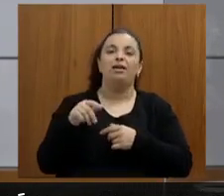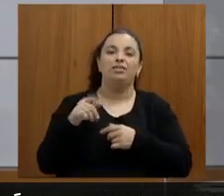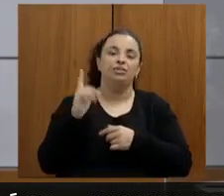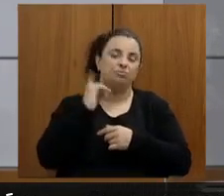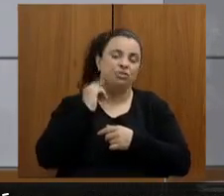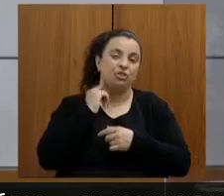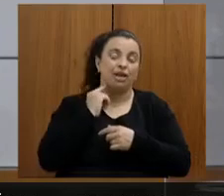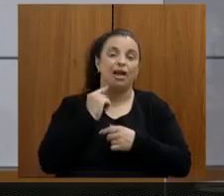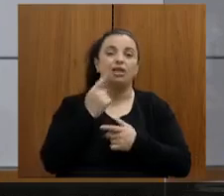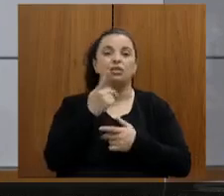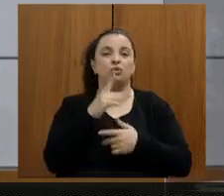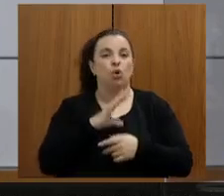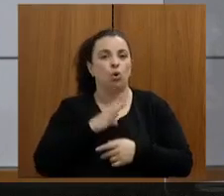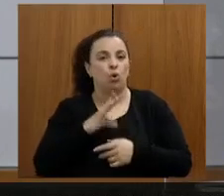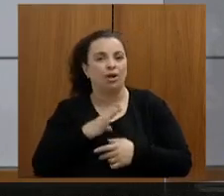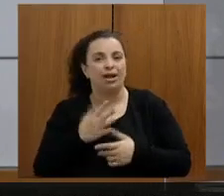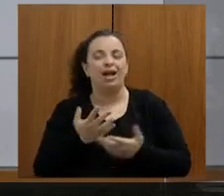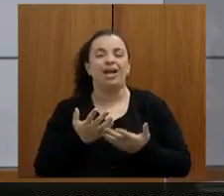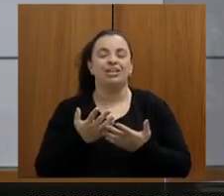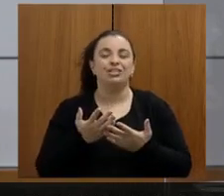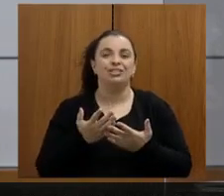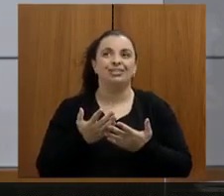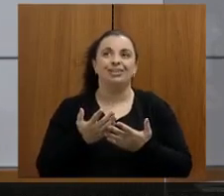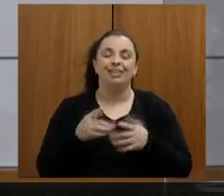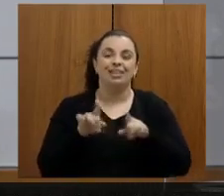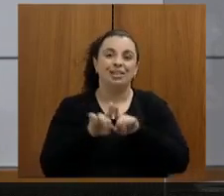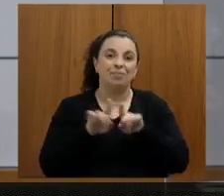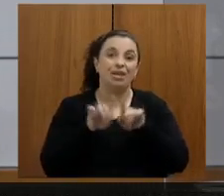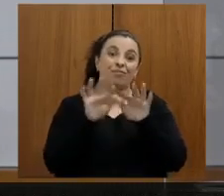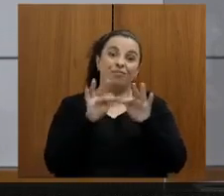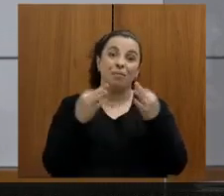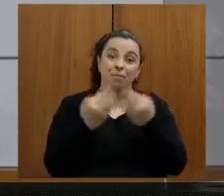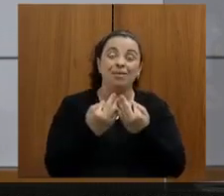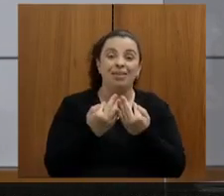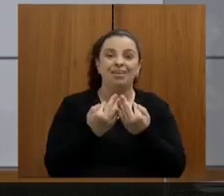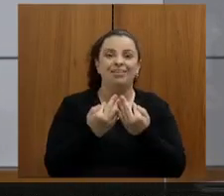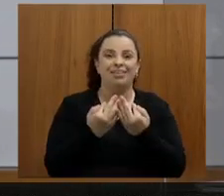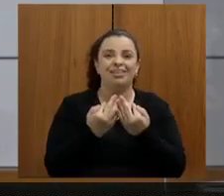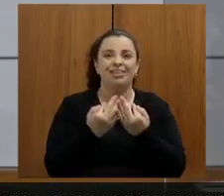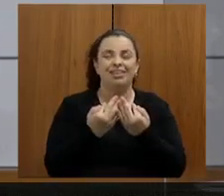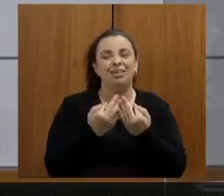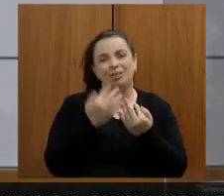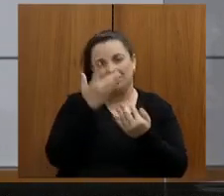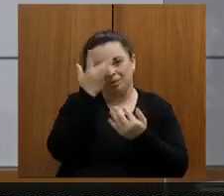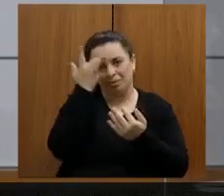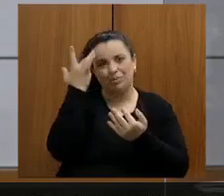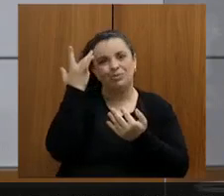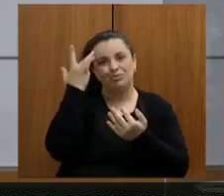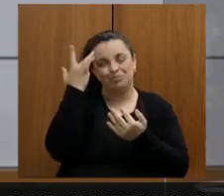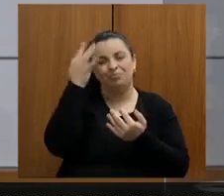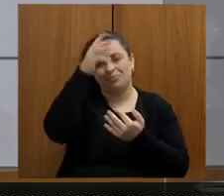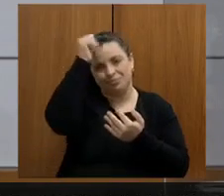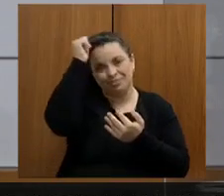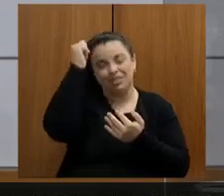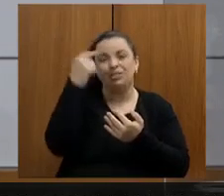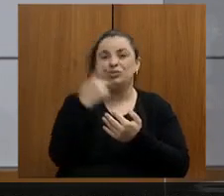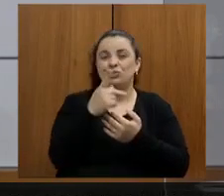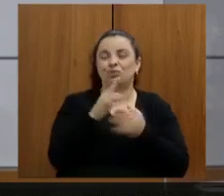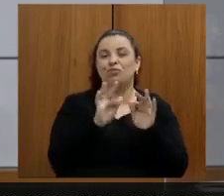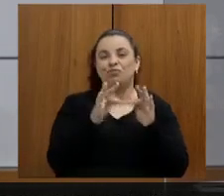extensivo a família a família dos Bombeiros nas familiares e eu tenho